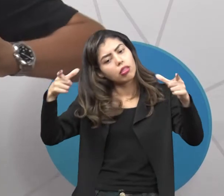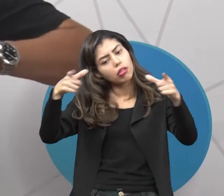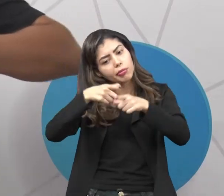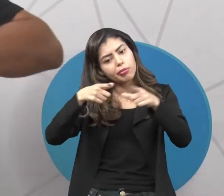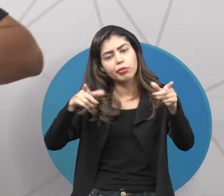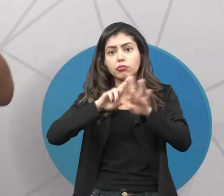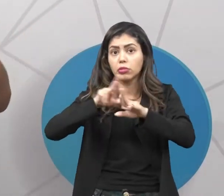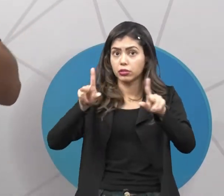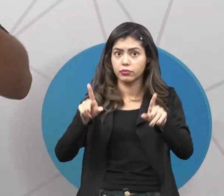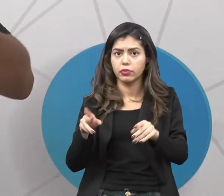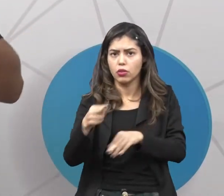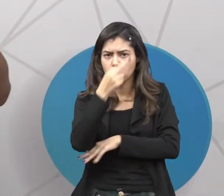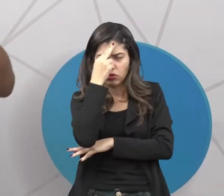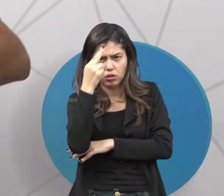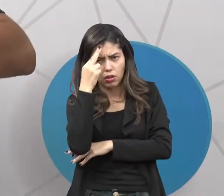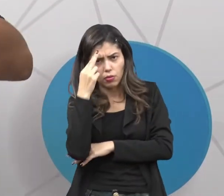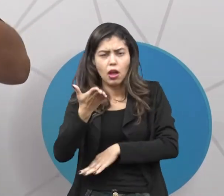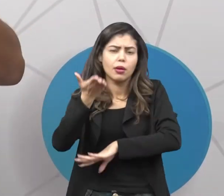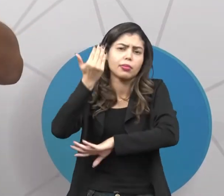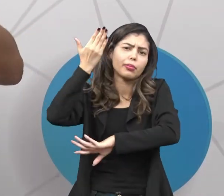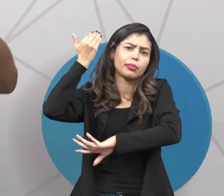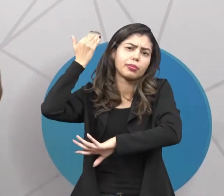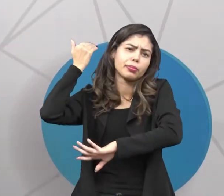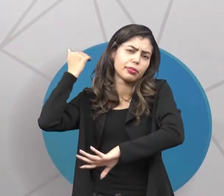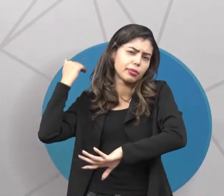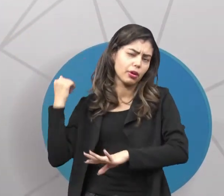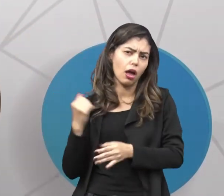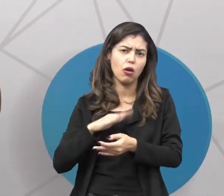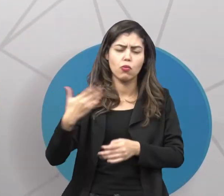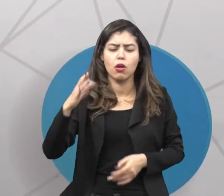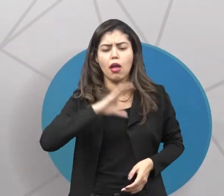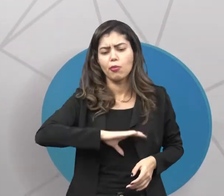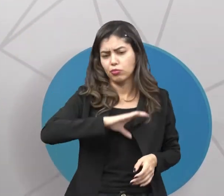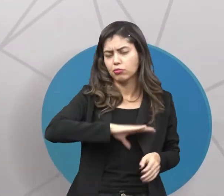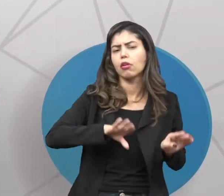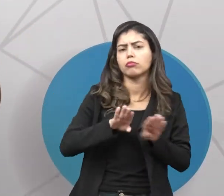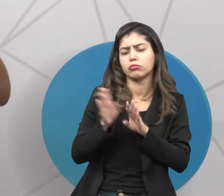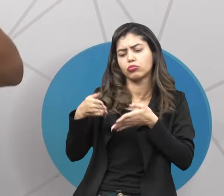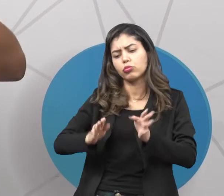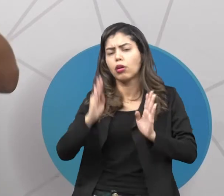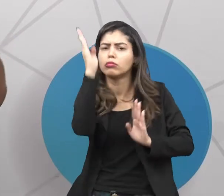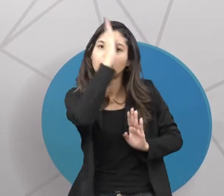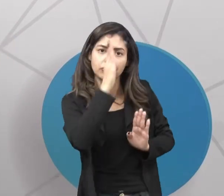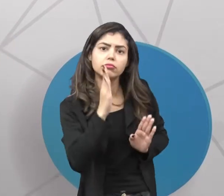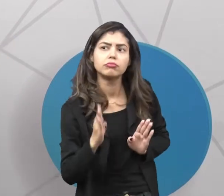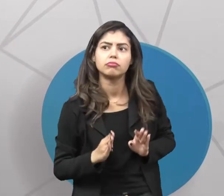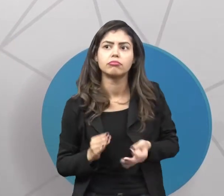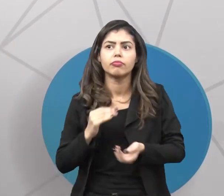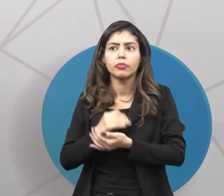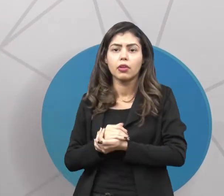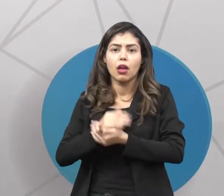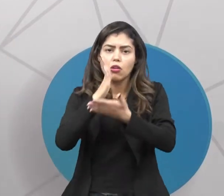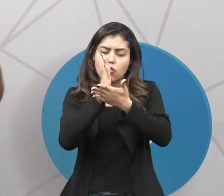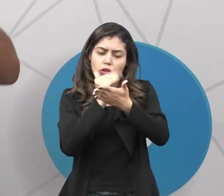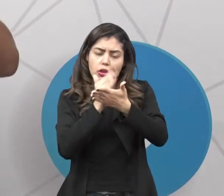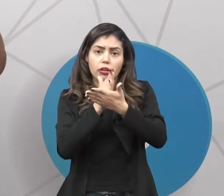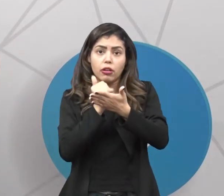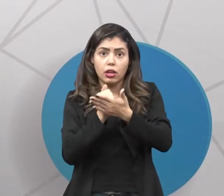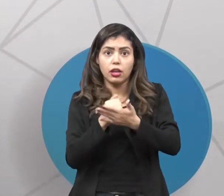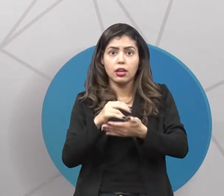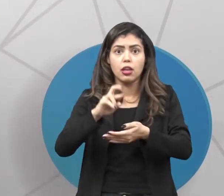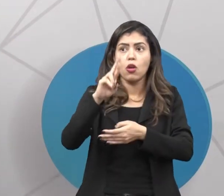vem historicamente, isso vem há muito tempo, quando Portugal chega ao Brasil, tá? E aí divide